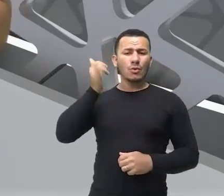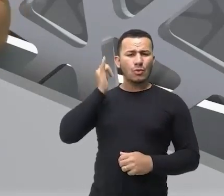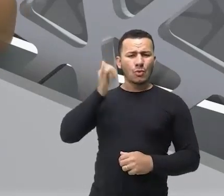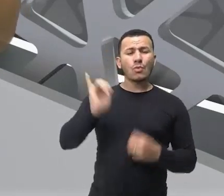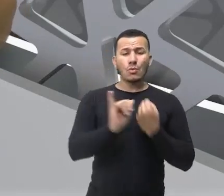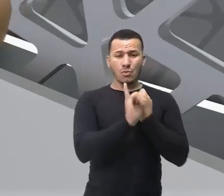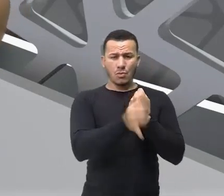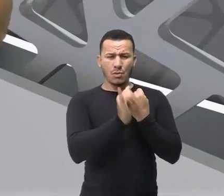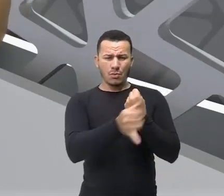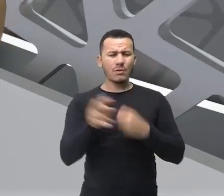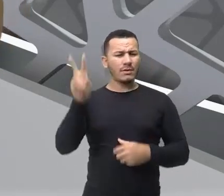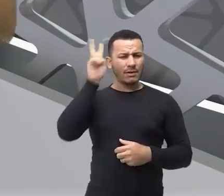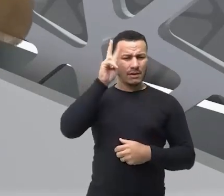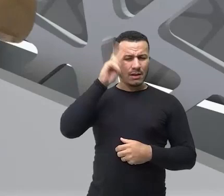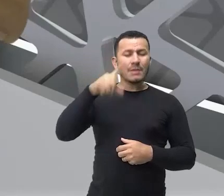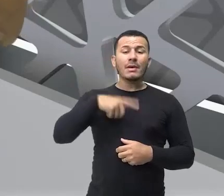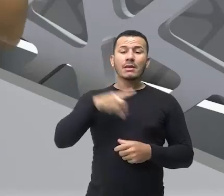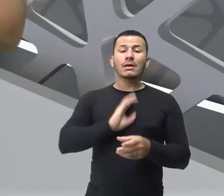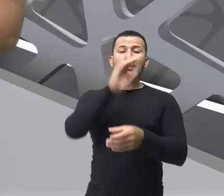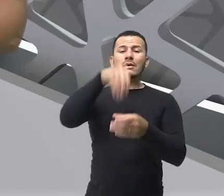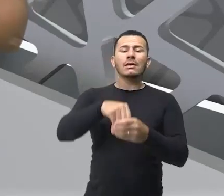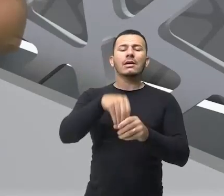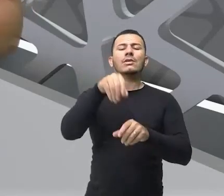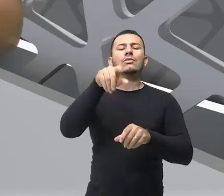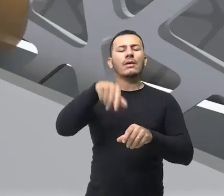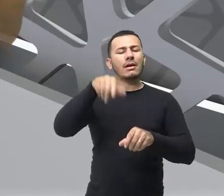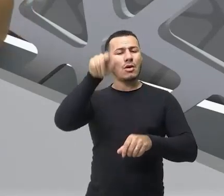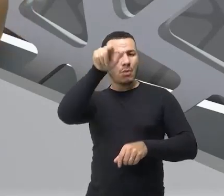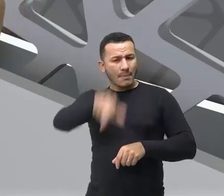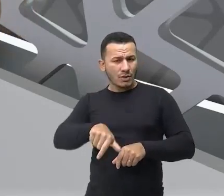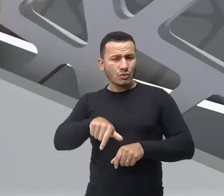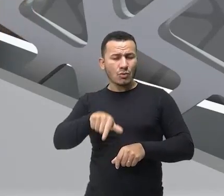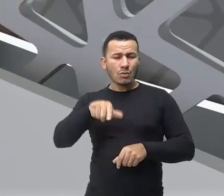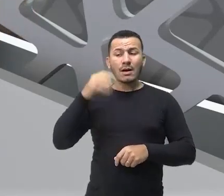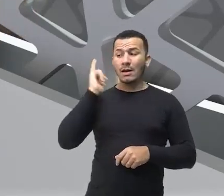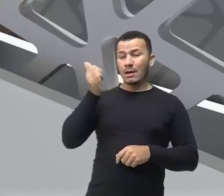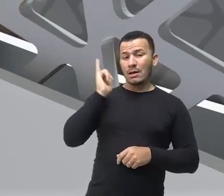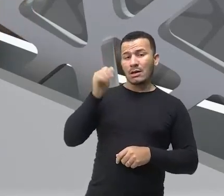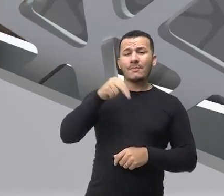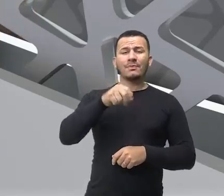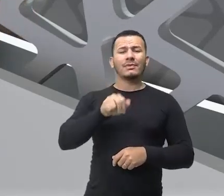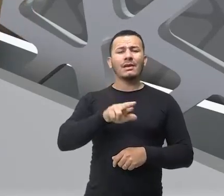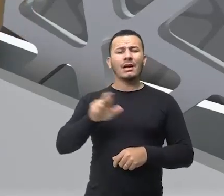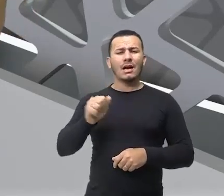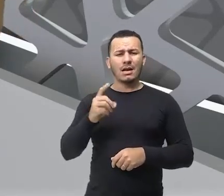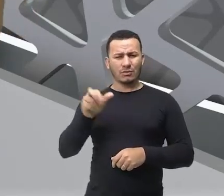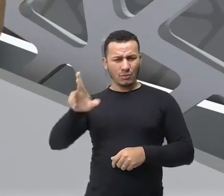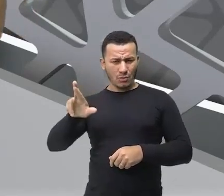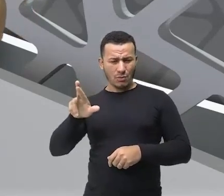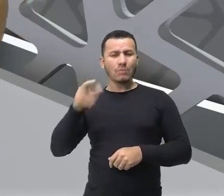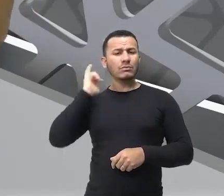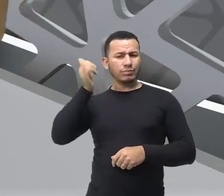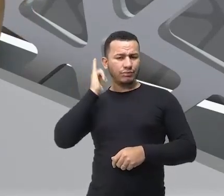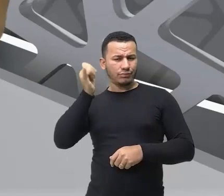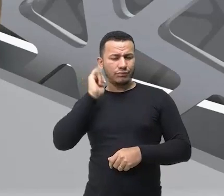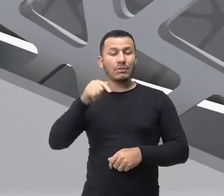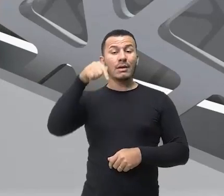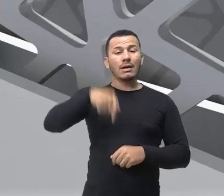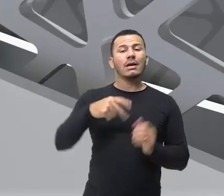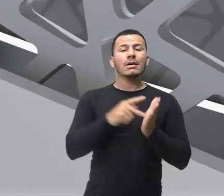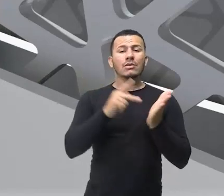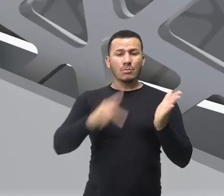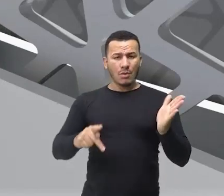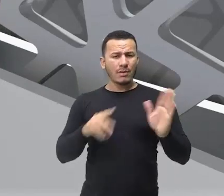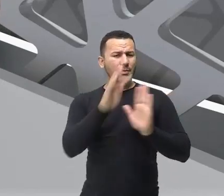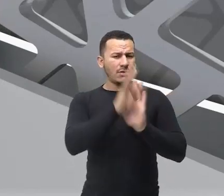das crônicas? Lá nós temos uma pessoa que conta a história, o narrador, certo? Aqui no poema, nesse tipo